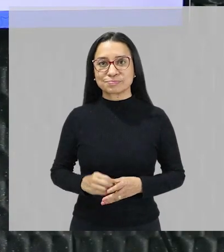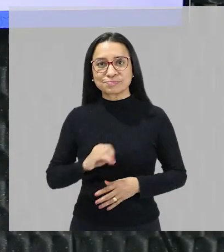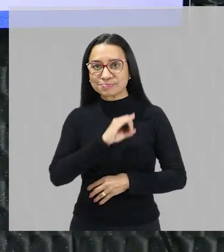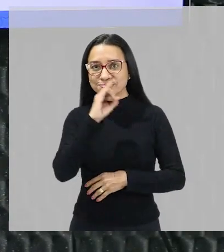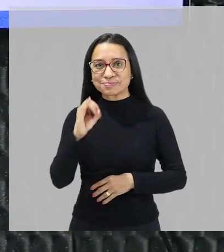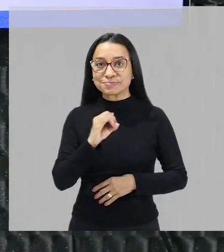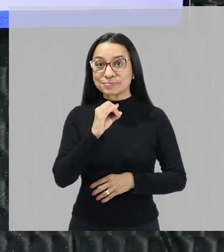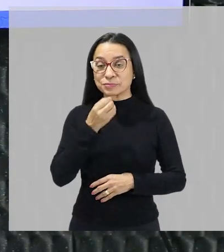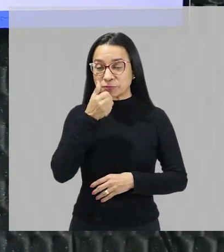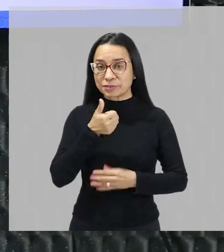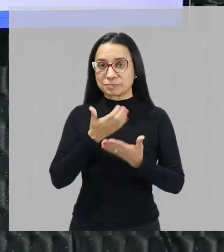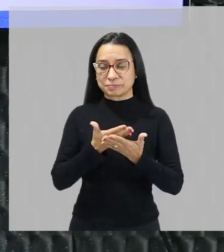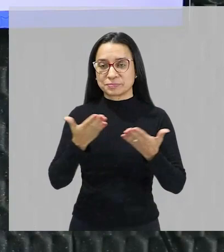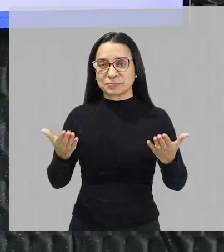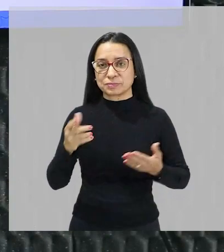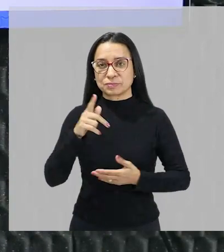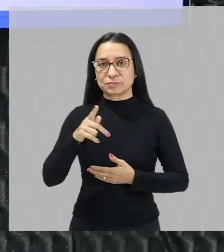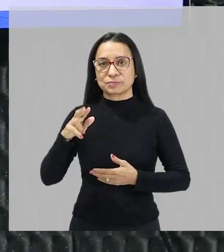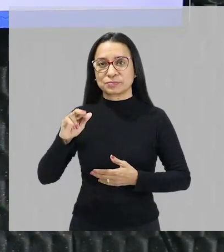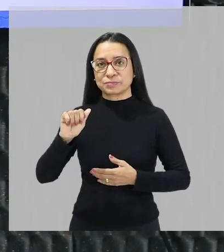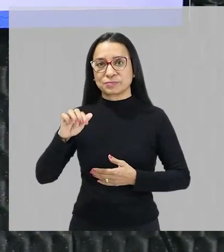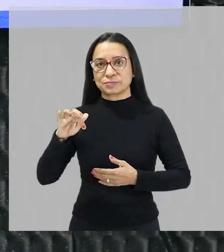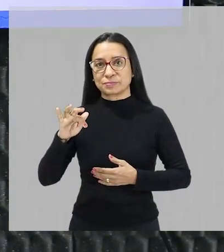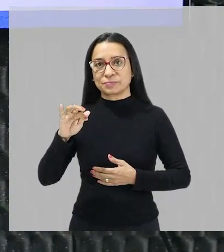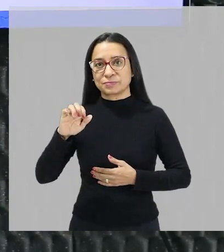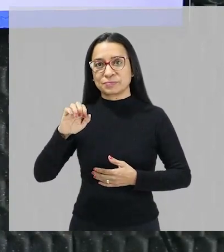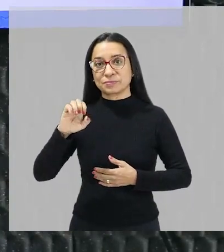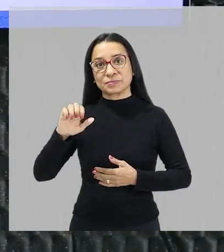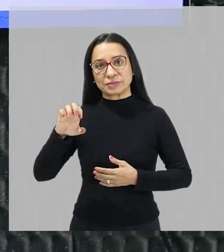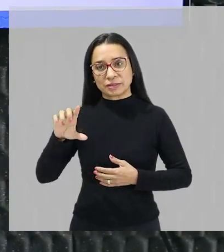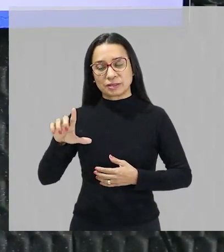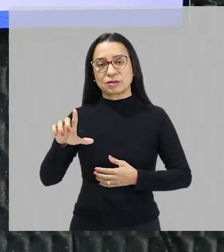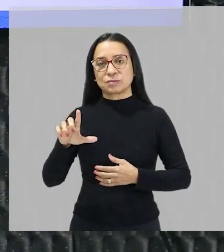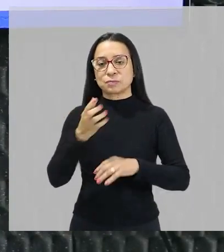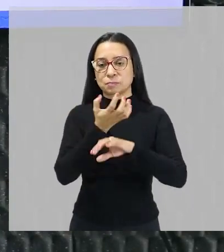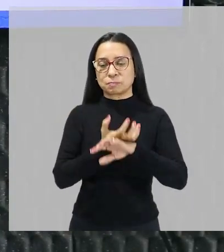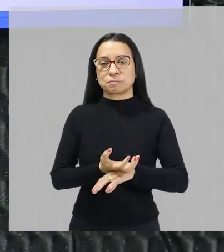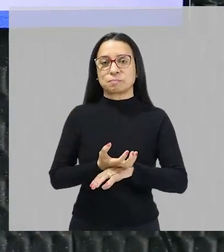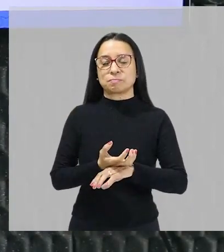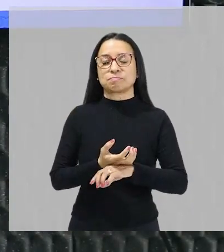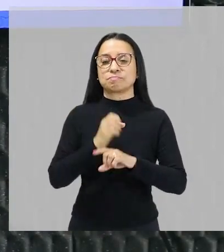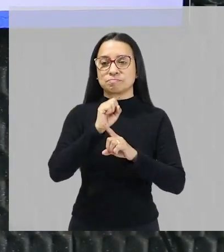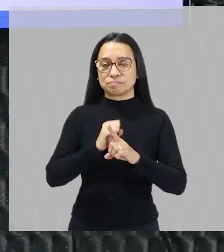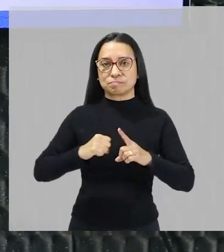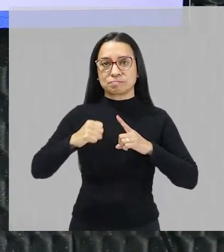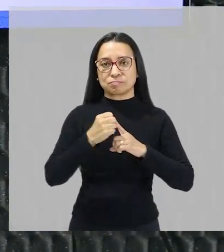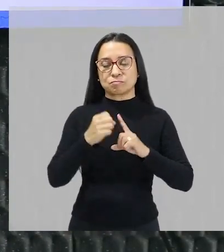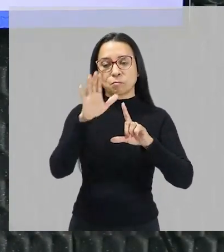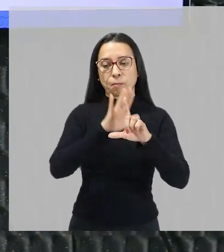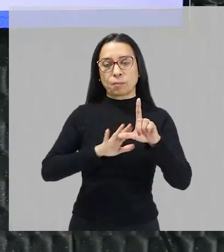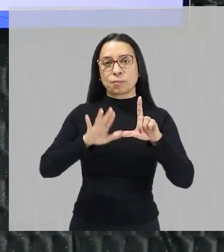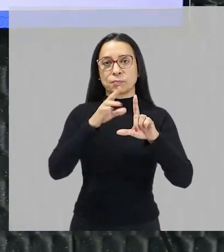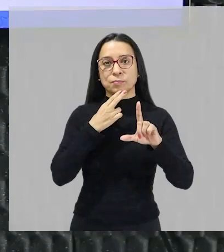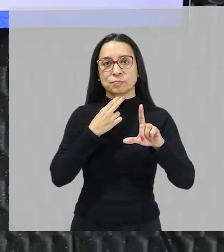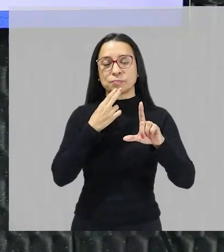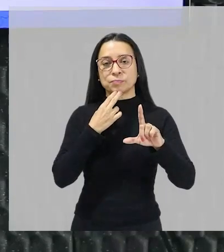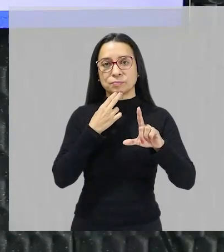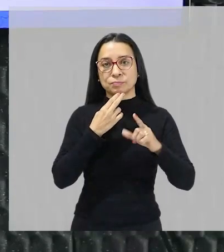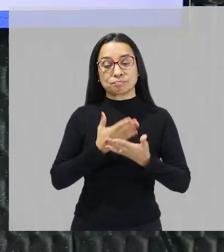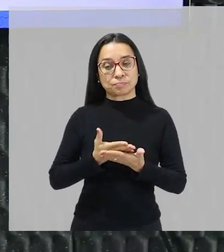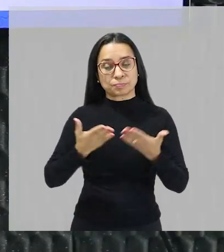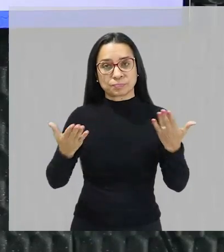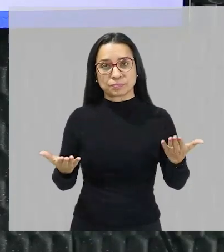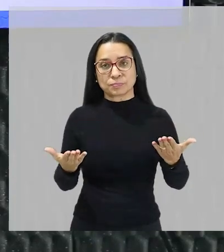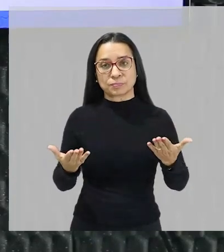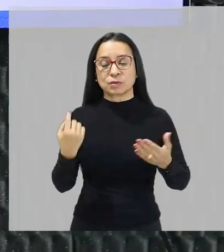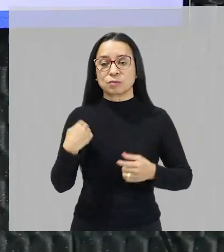Fala galera, tudo bem com vocês? Aqui é o professor Rafael Carlos de Sociologia da plataforma Gonçalves Dias. E a gente está aqui